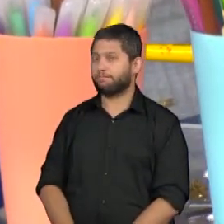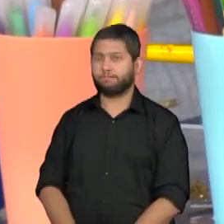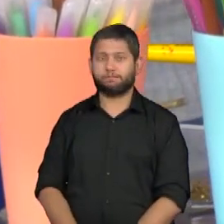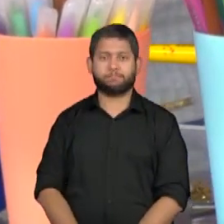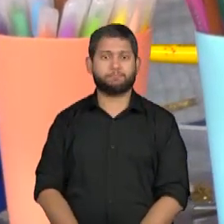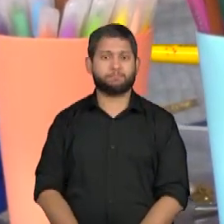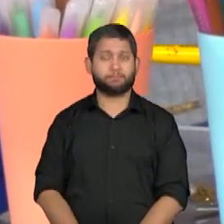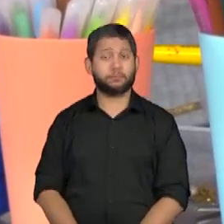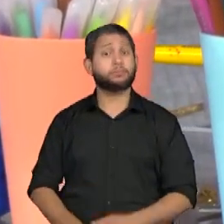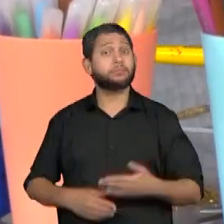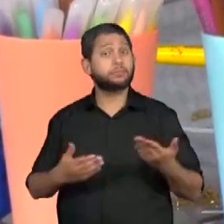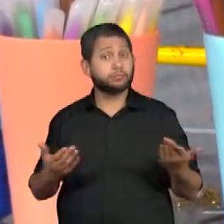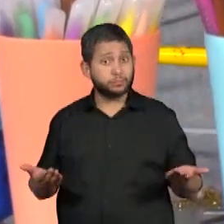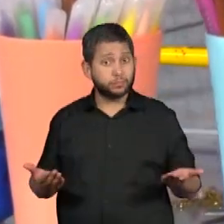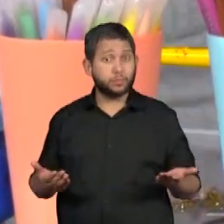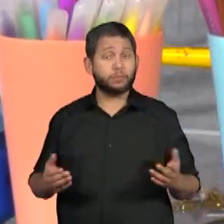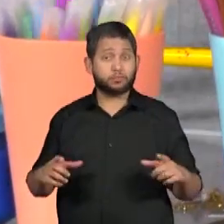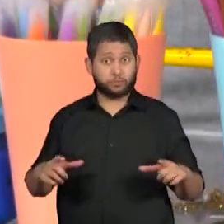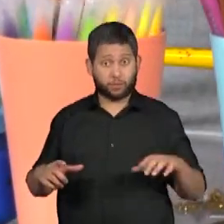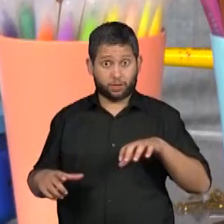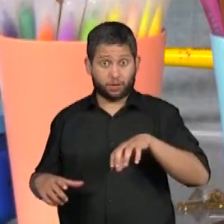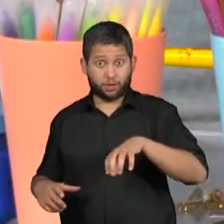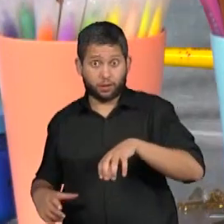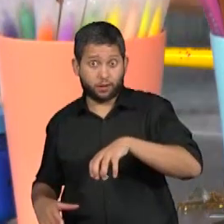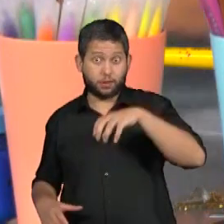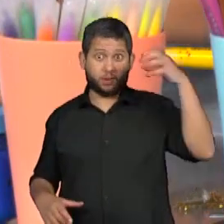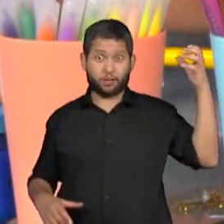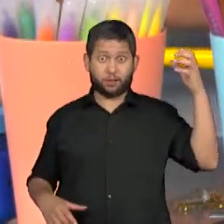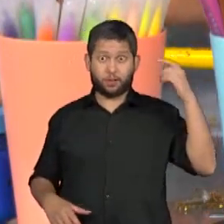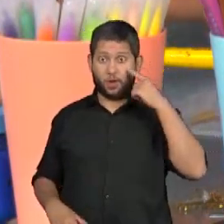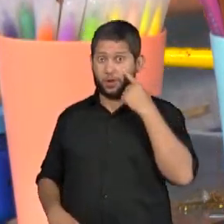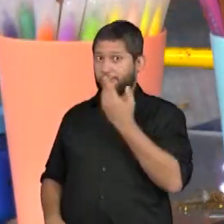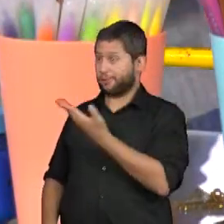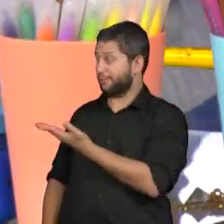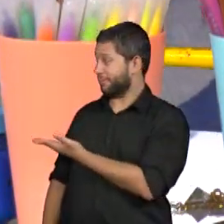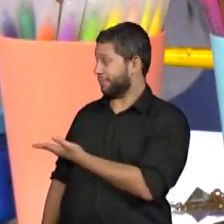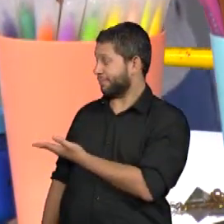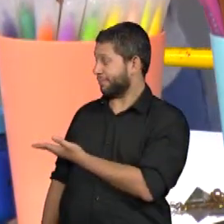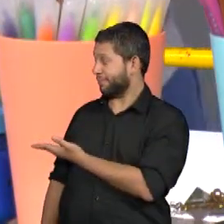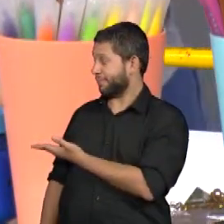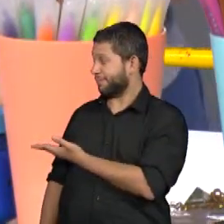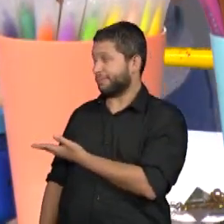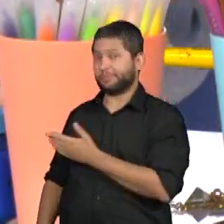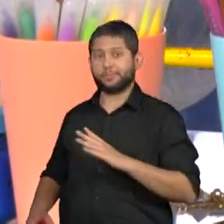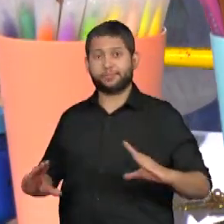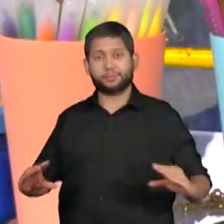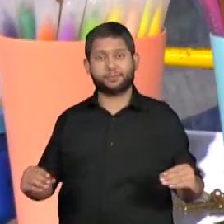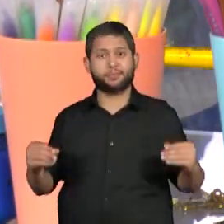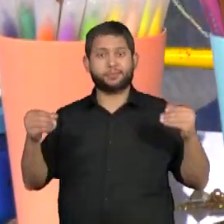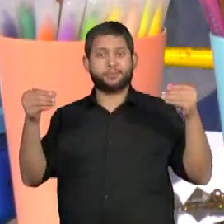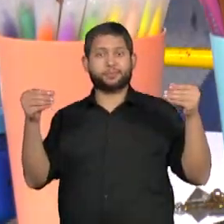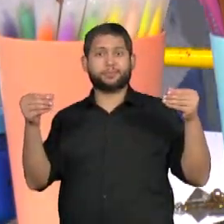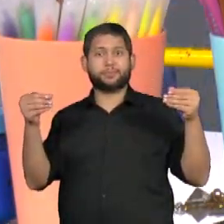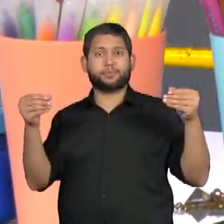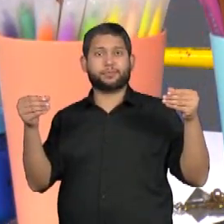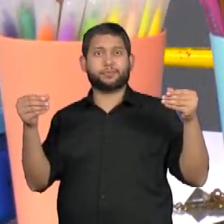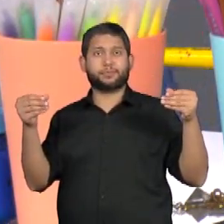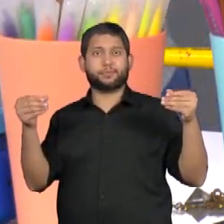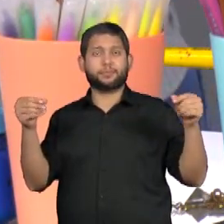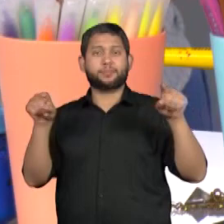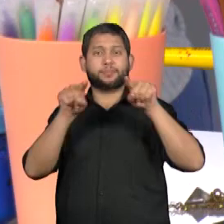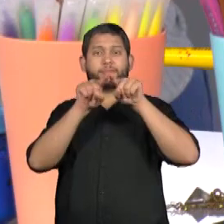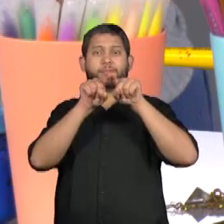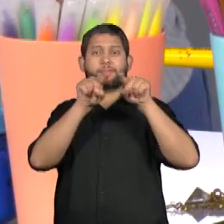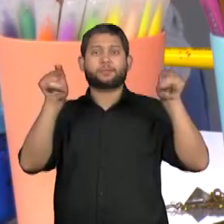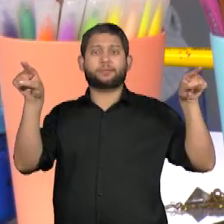E aí, depois você pode pintar o formato que você fez. Olha lá,